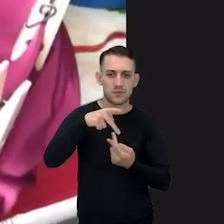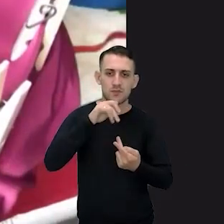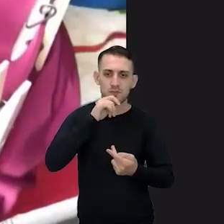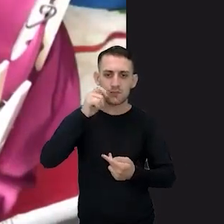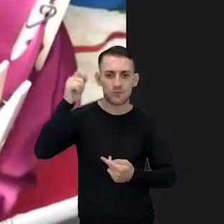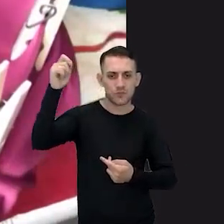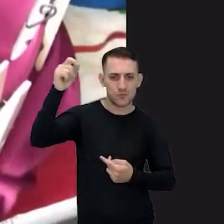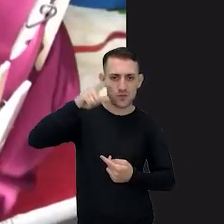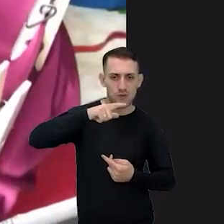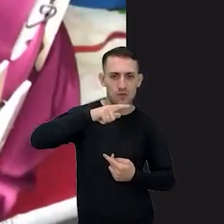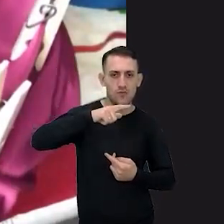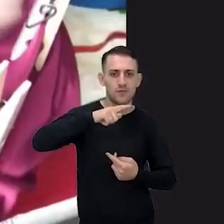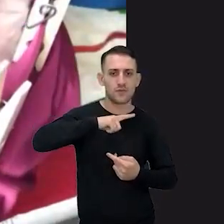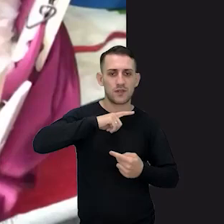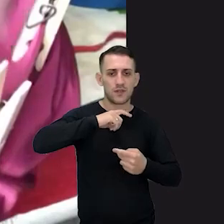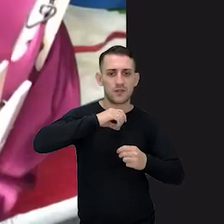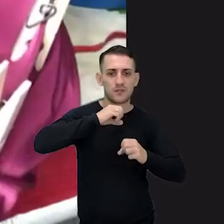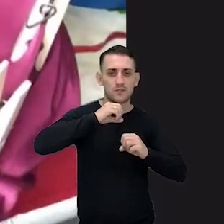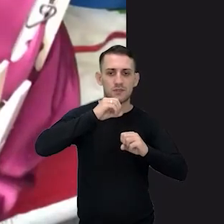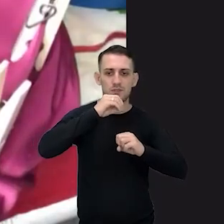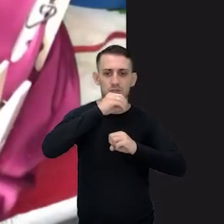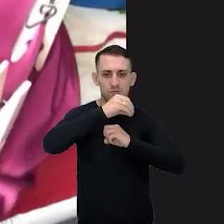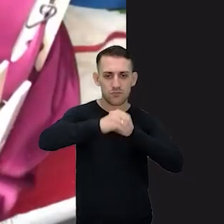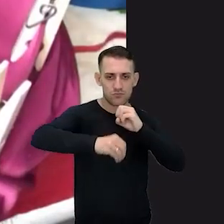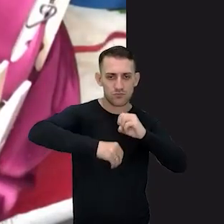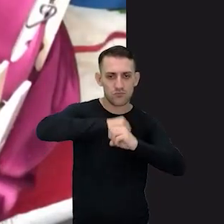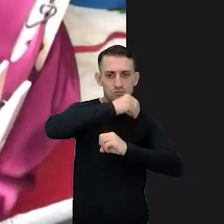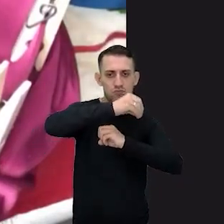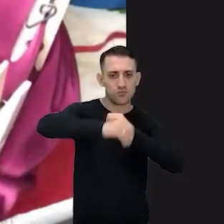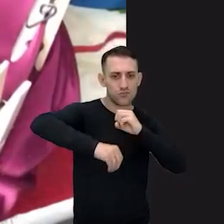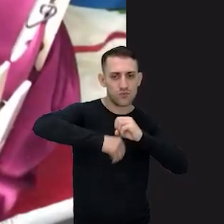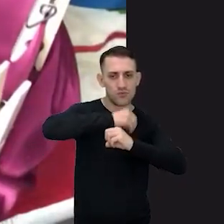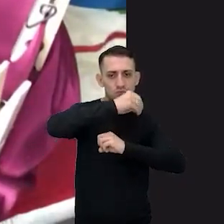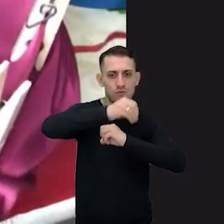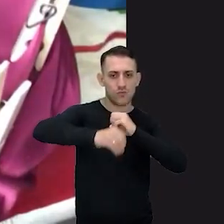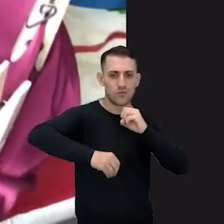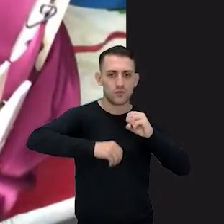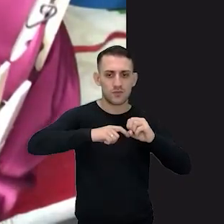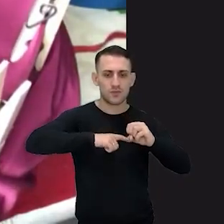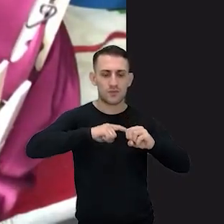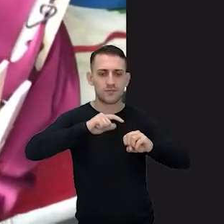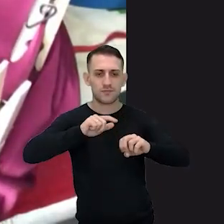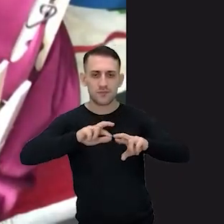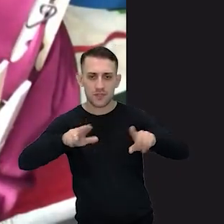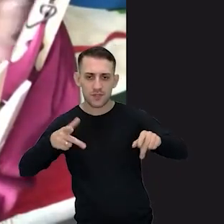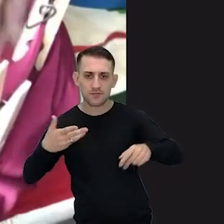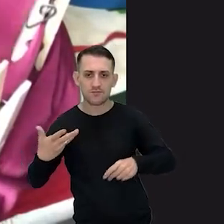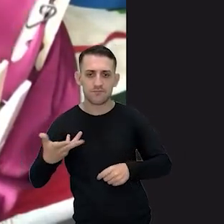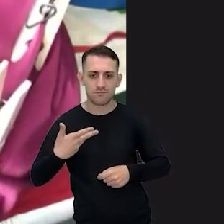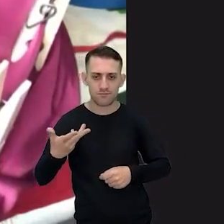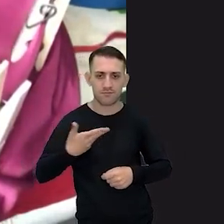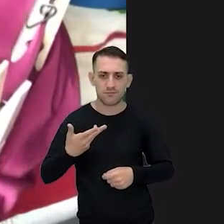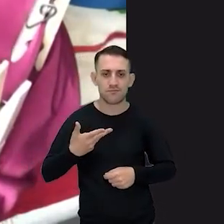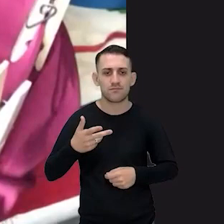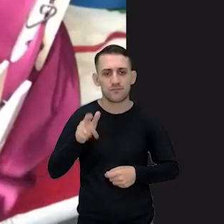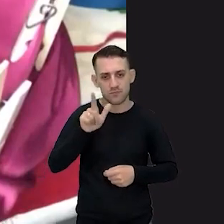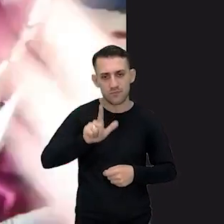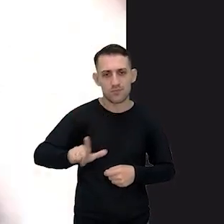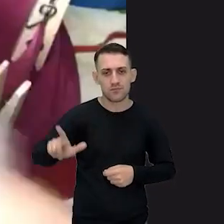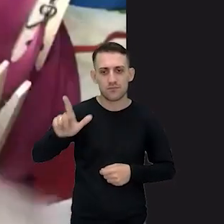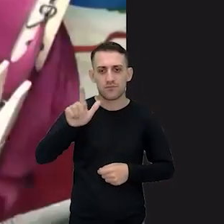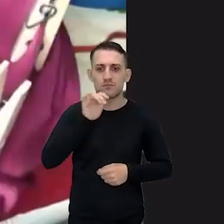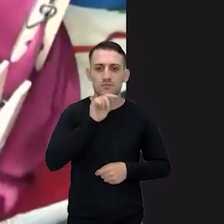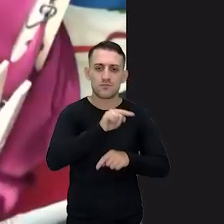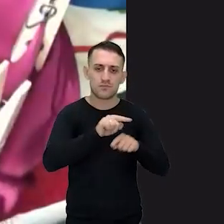Sol, tá? Com diferentes massas, diferentes velocidades. E lógico que você pode